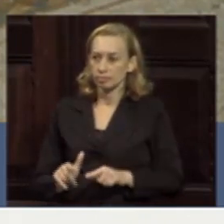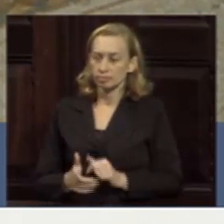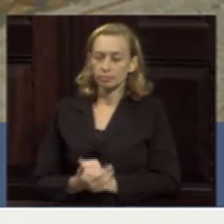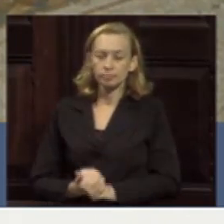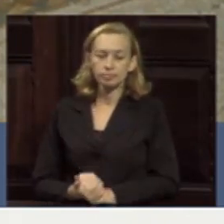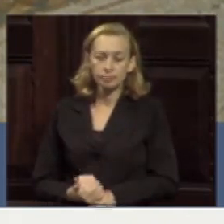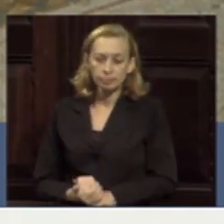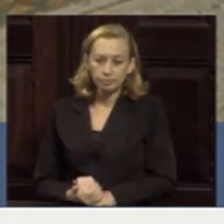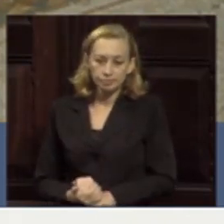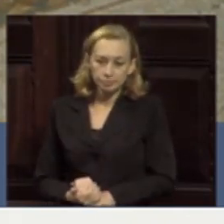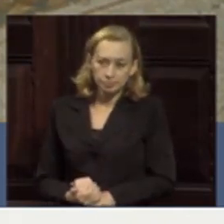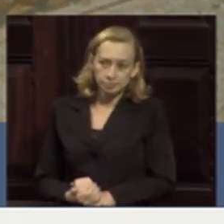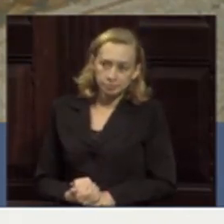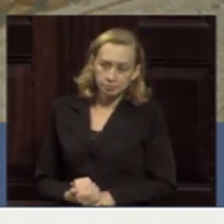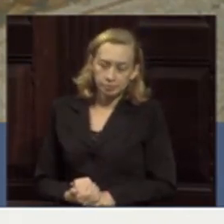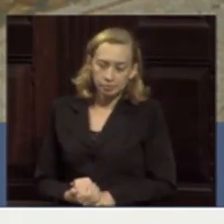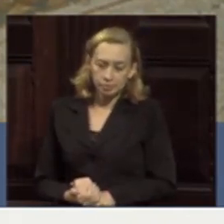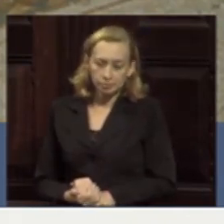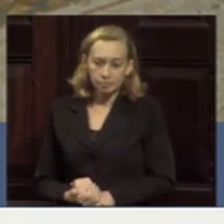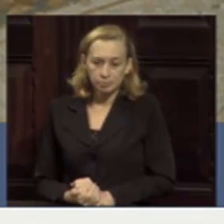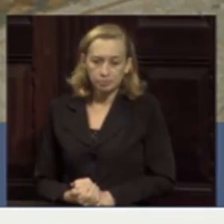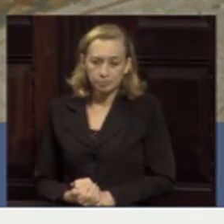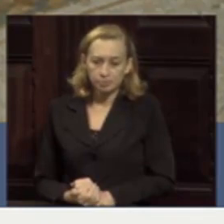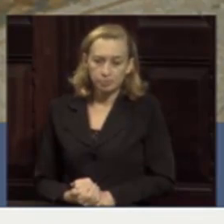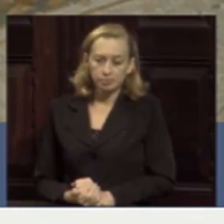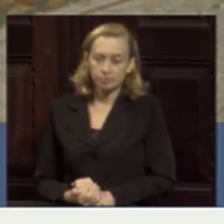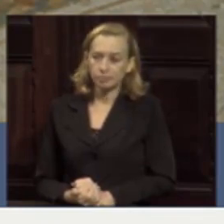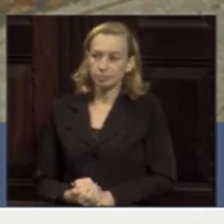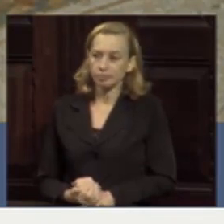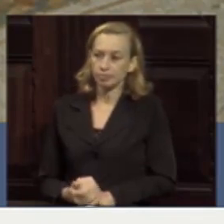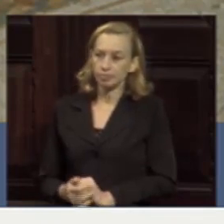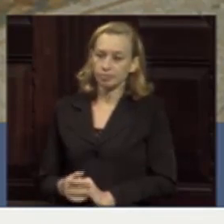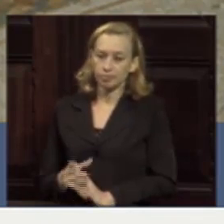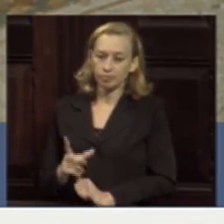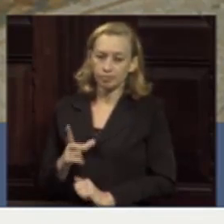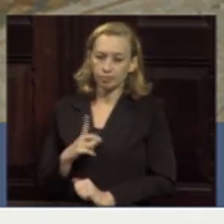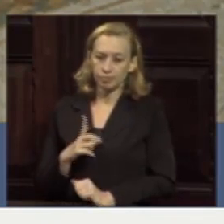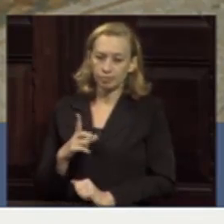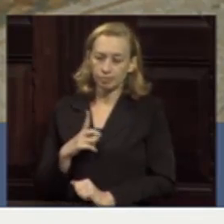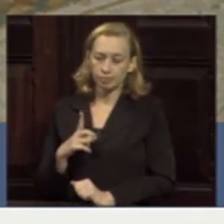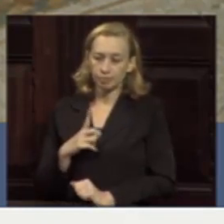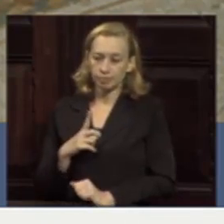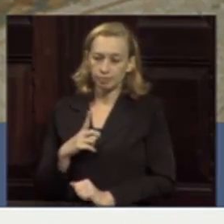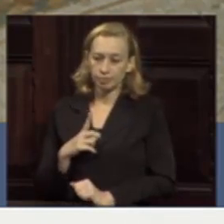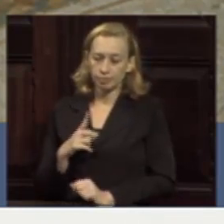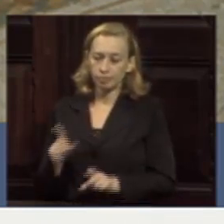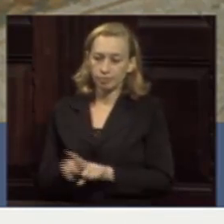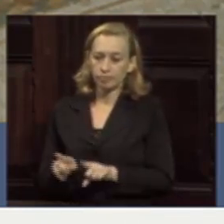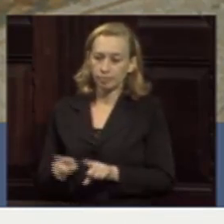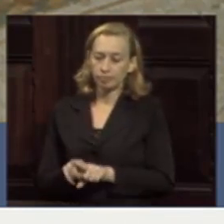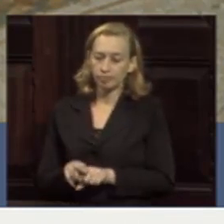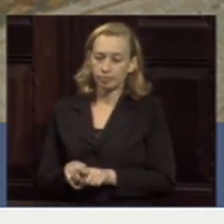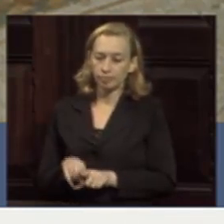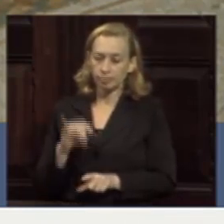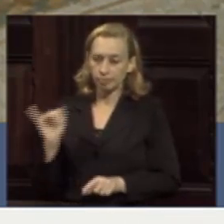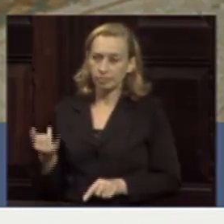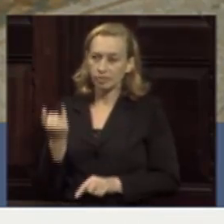plenário e houve depois tentativas de aprovar um projeto na